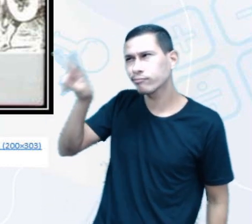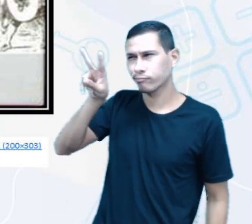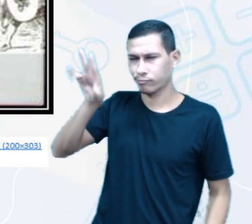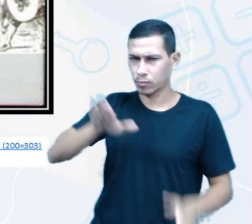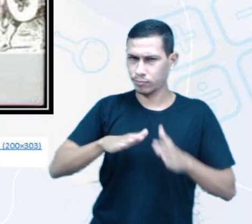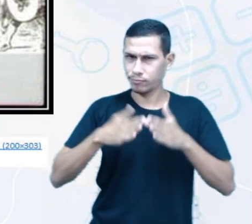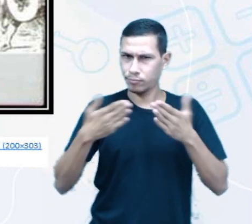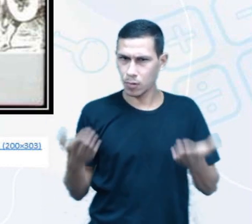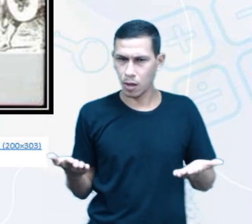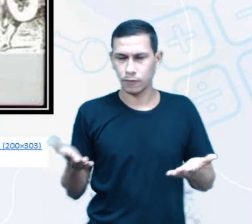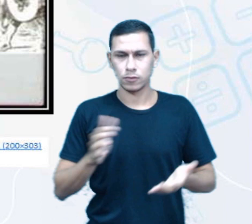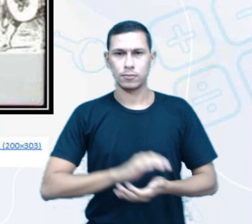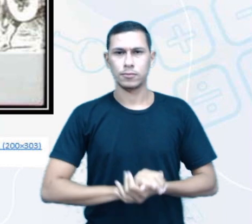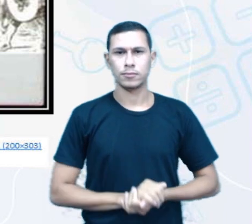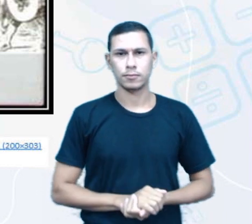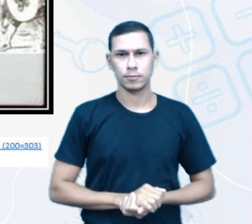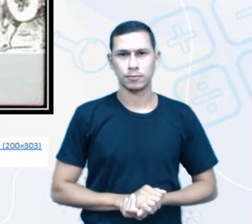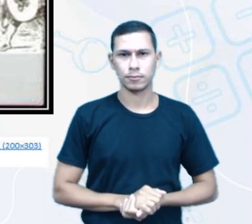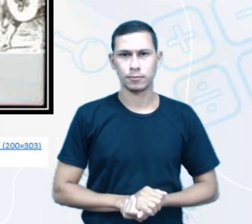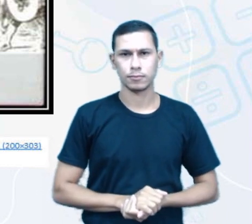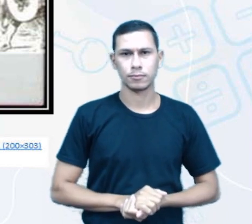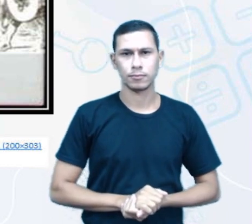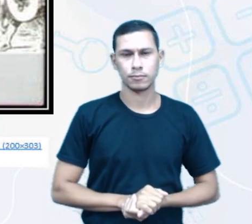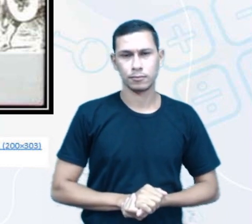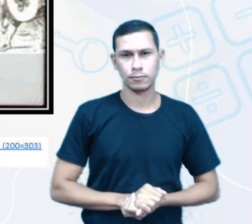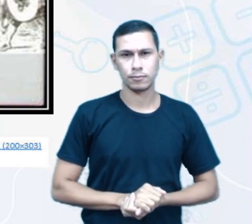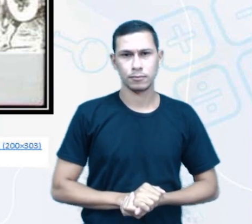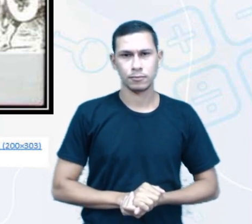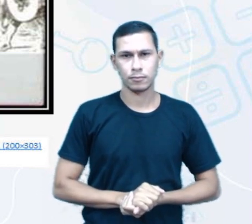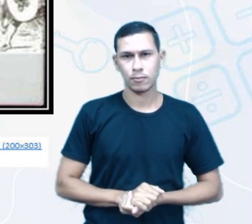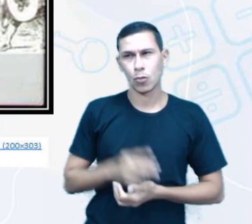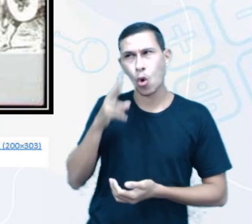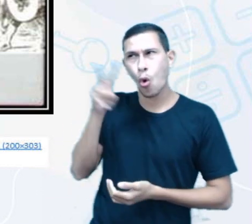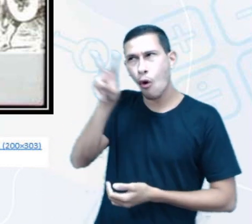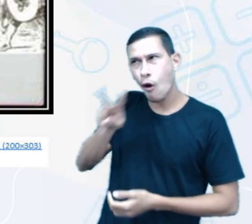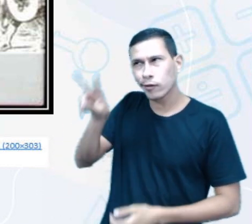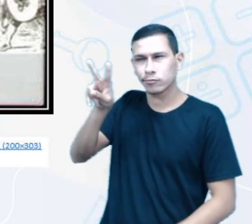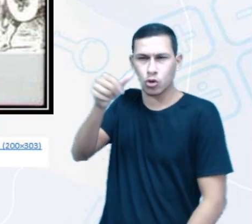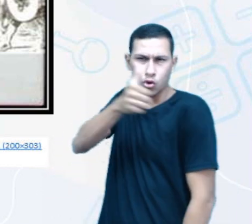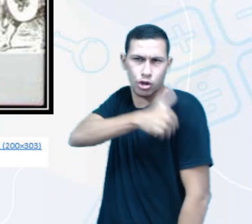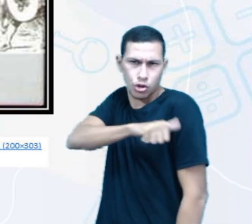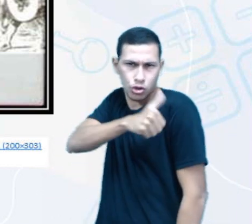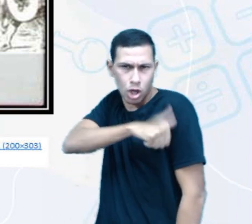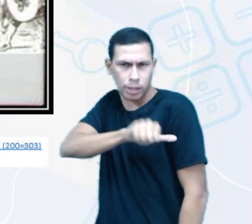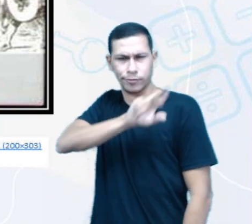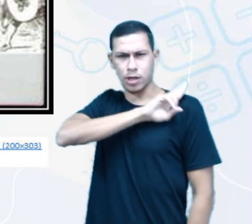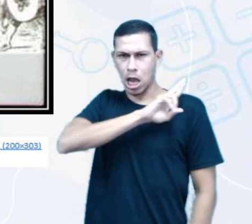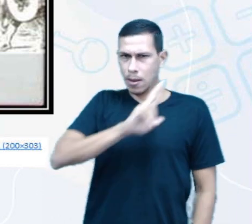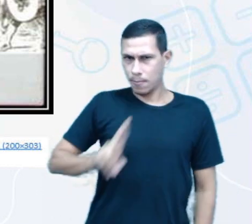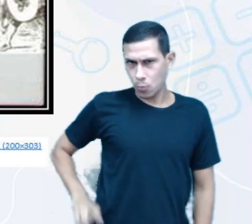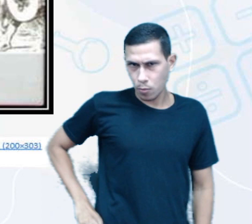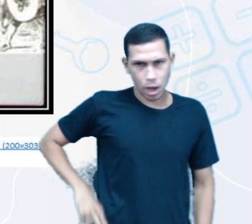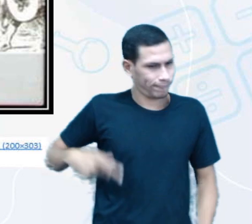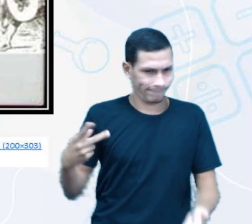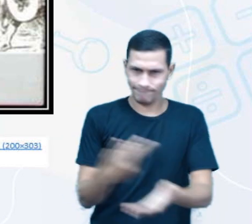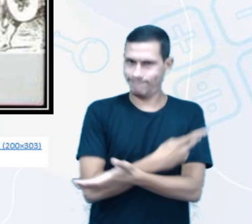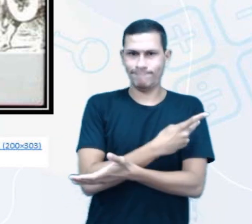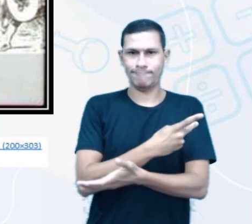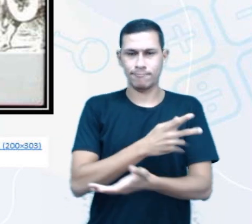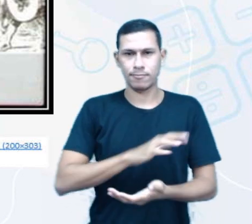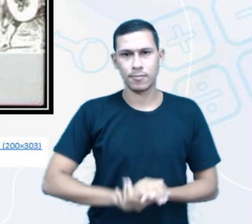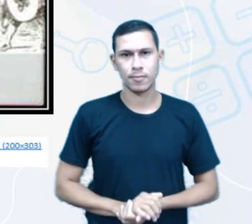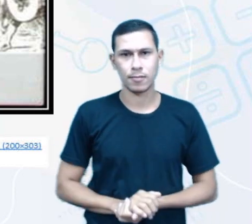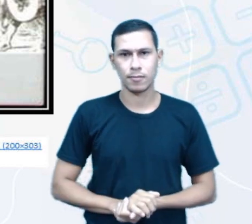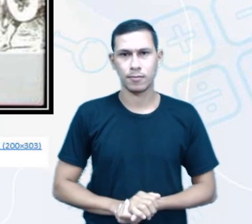do professor José Murilo de Carvalho, Os Bestializados, o Rio de Janeiro e a República que não foi. Então vejam